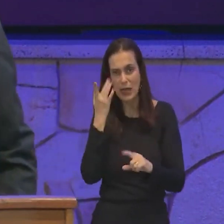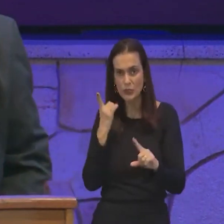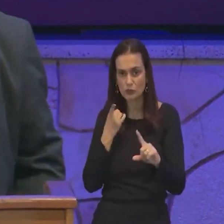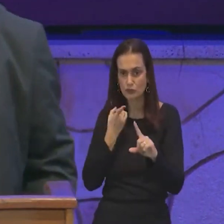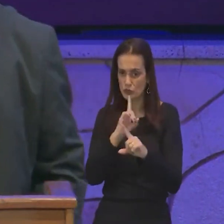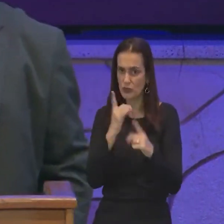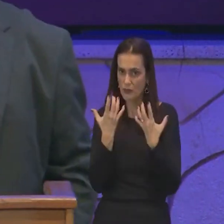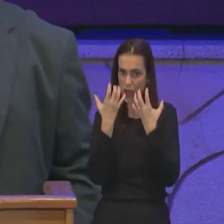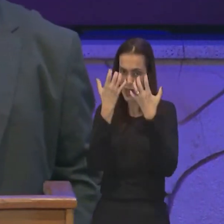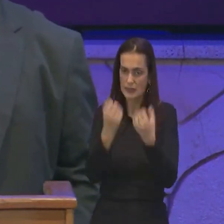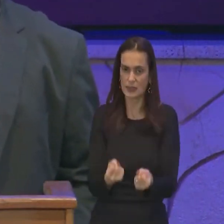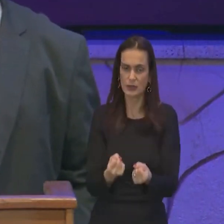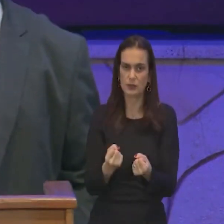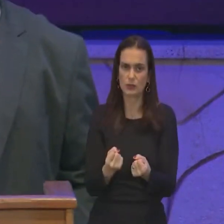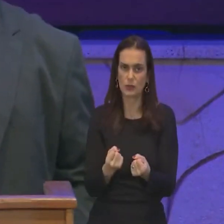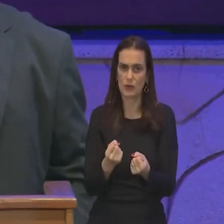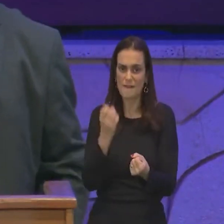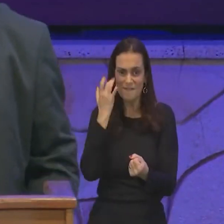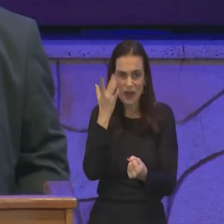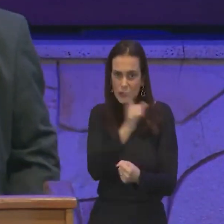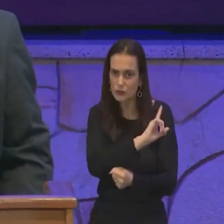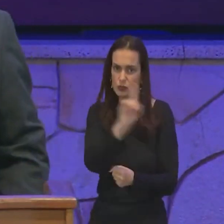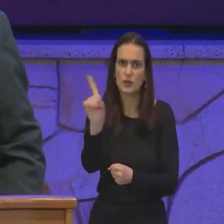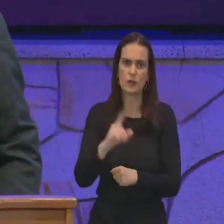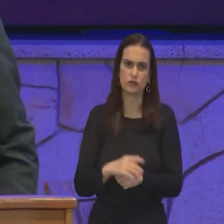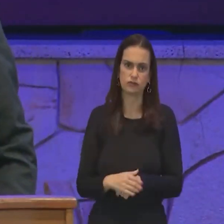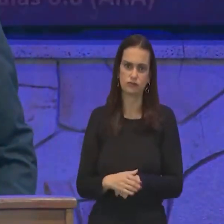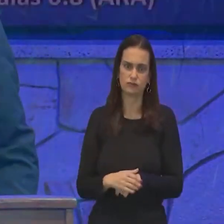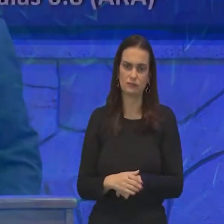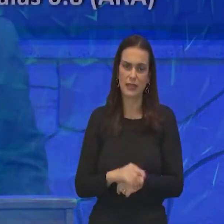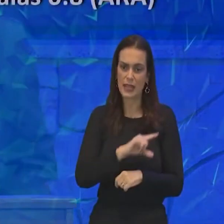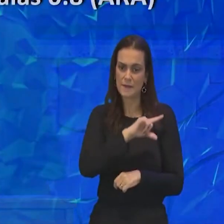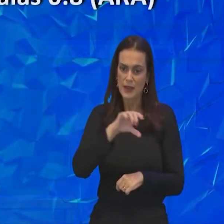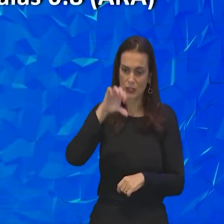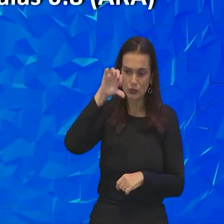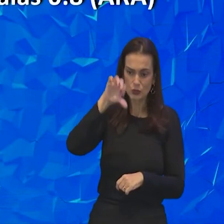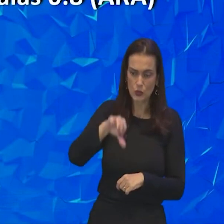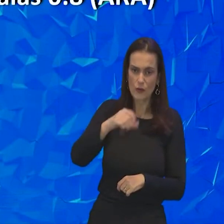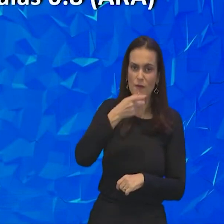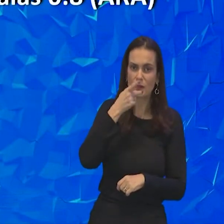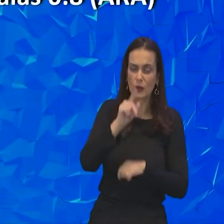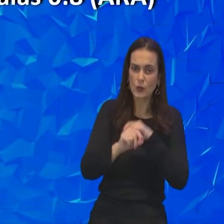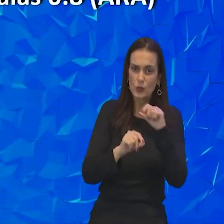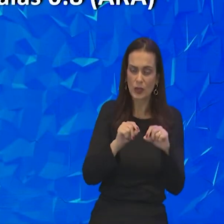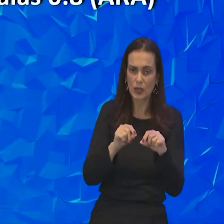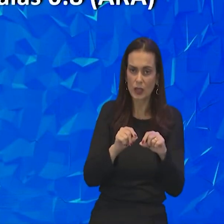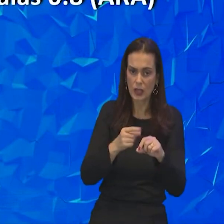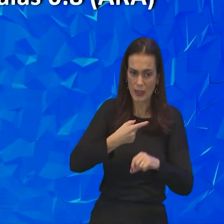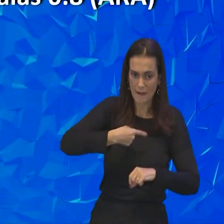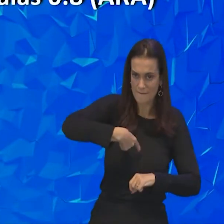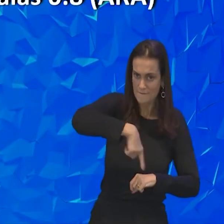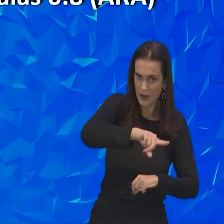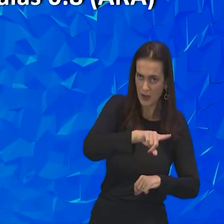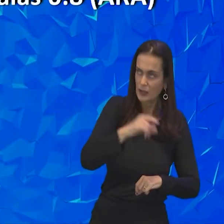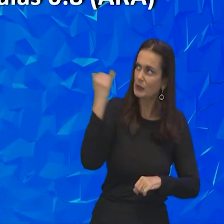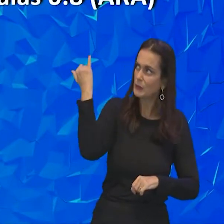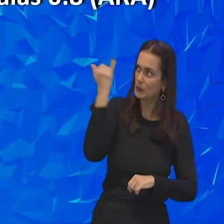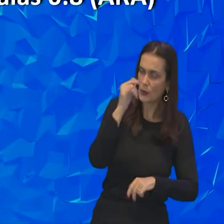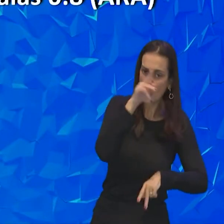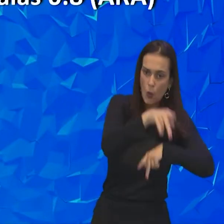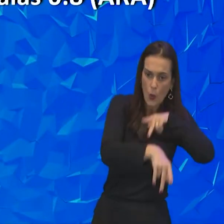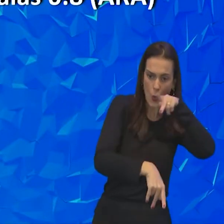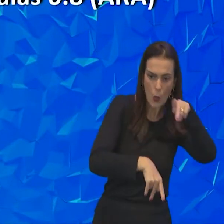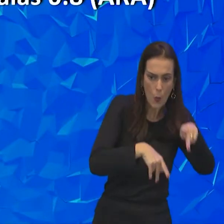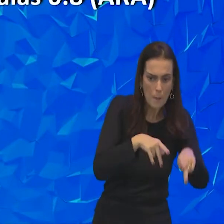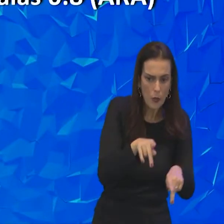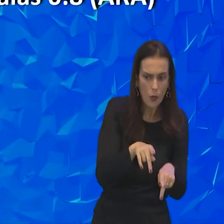Não foi não, queridos. Aqui no verso 9 diz assim: vai, Deus falando, vai, então diga para esse povo, vocês vão ouvir e não